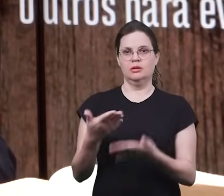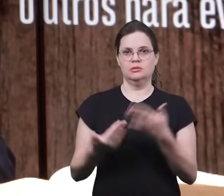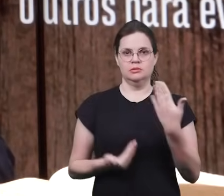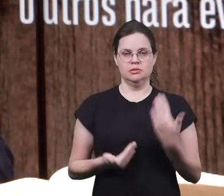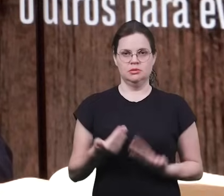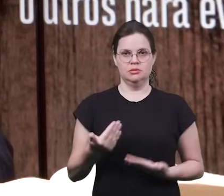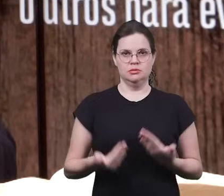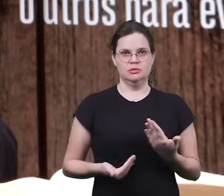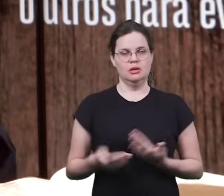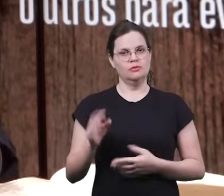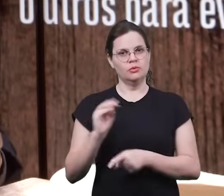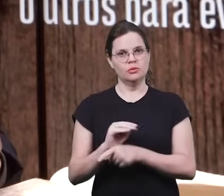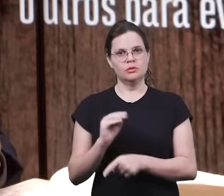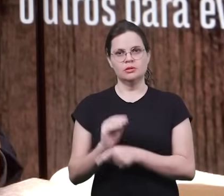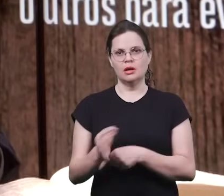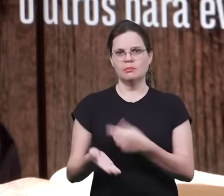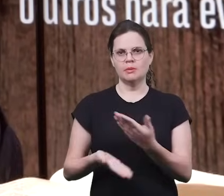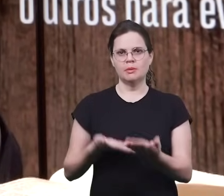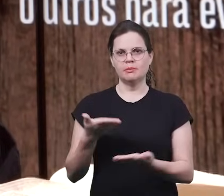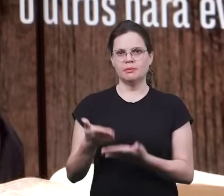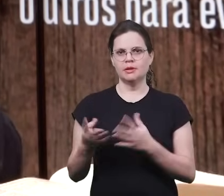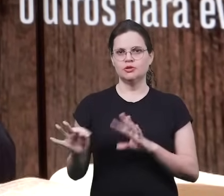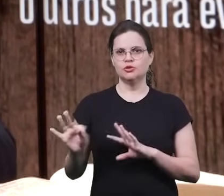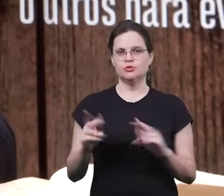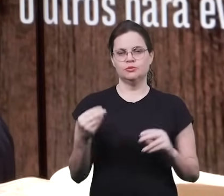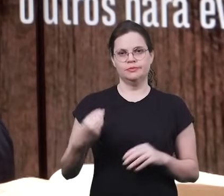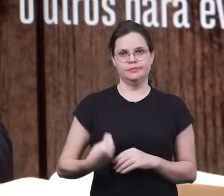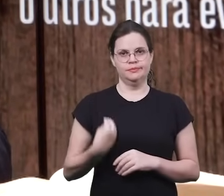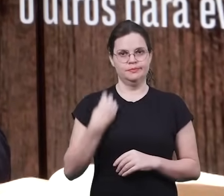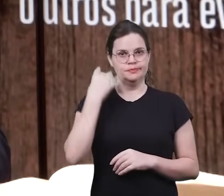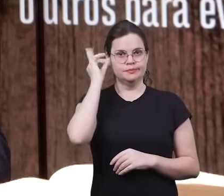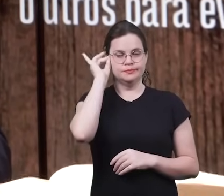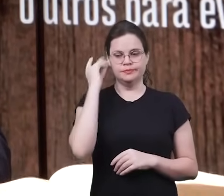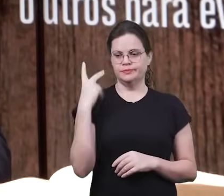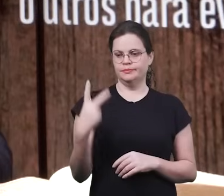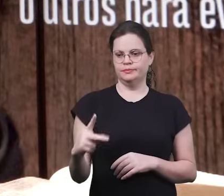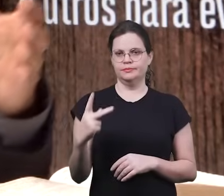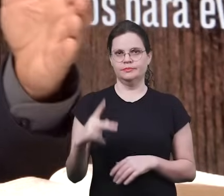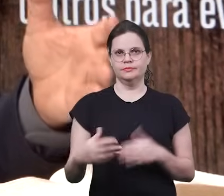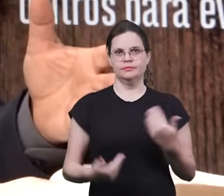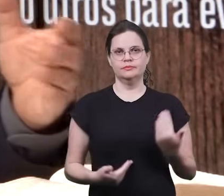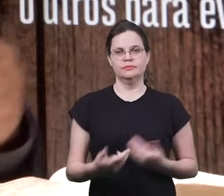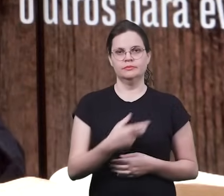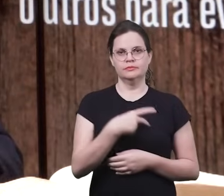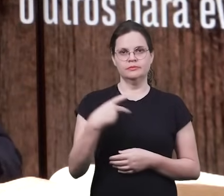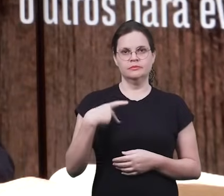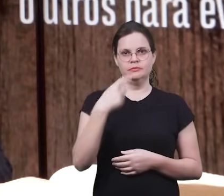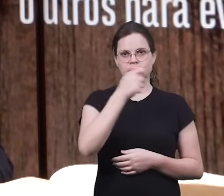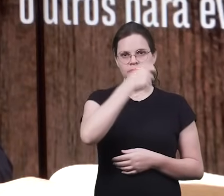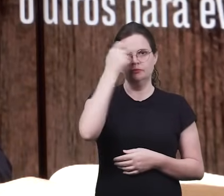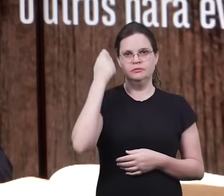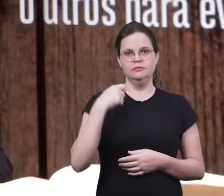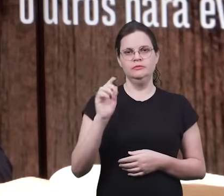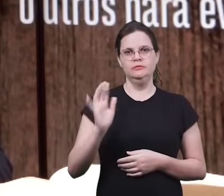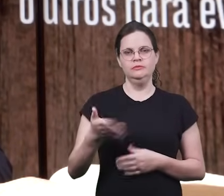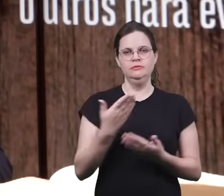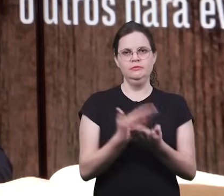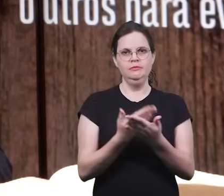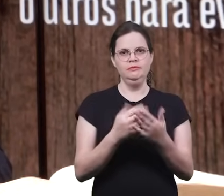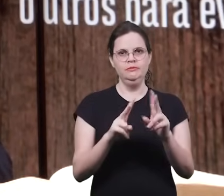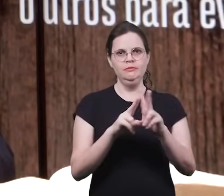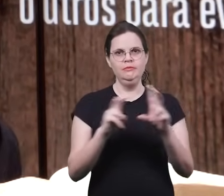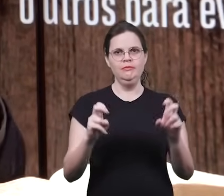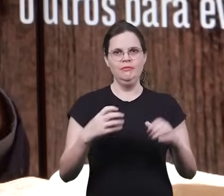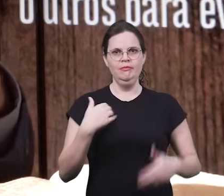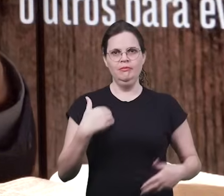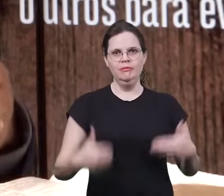rebanho, é cuidar da vida espiritual, né? Amadeu até dá uma aula sobre enfermidade do corpo,